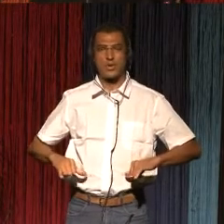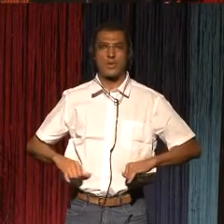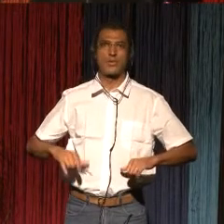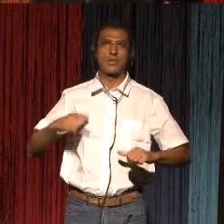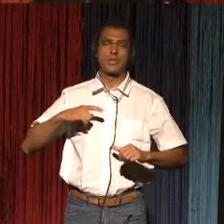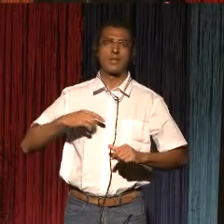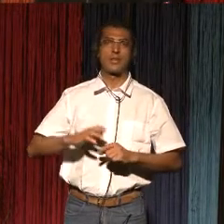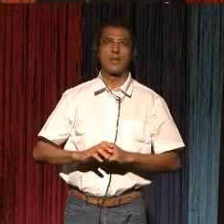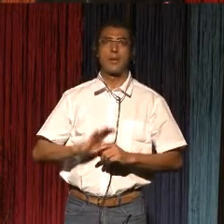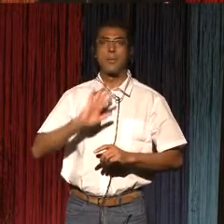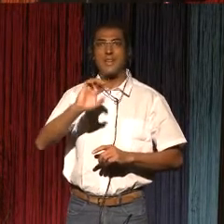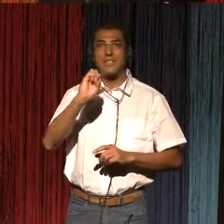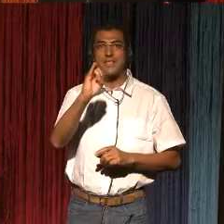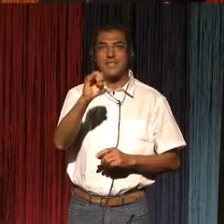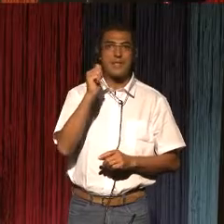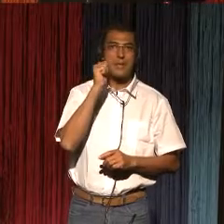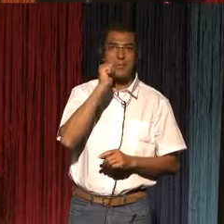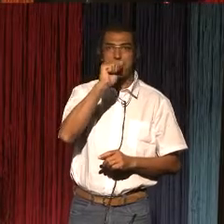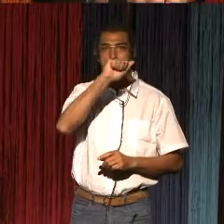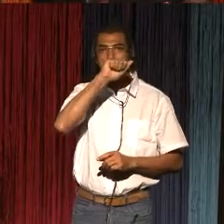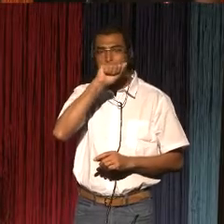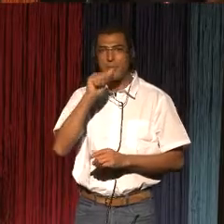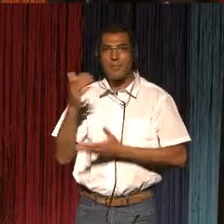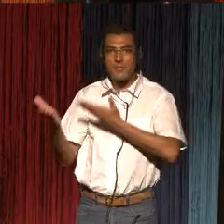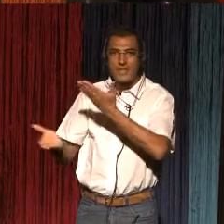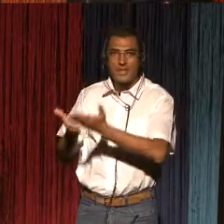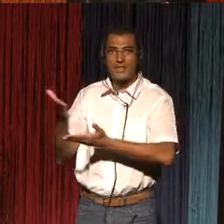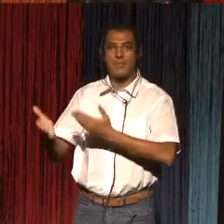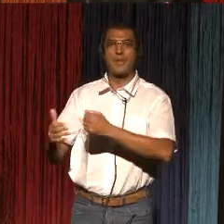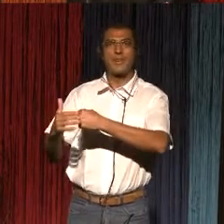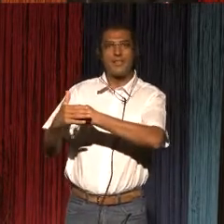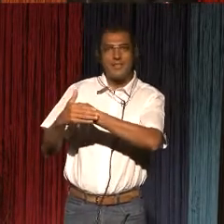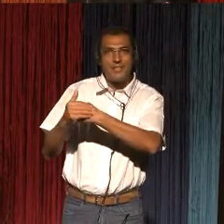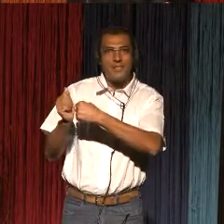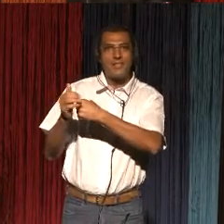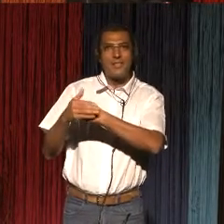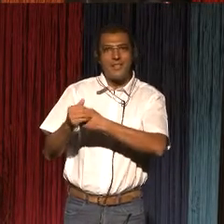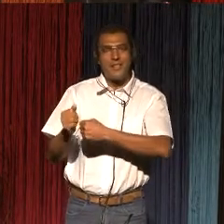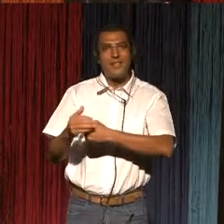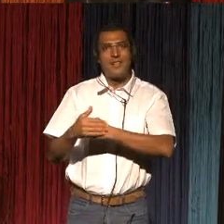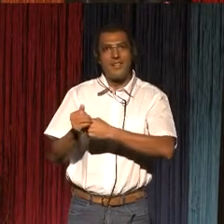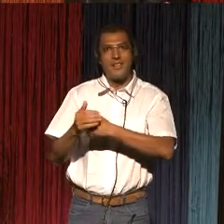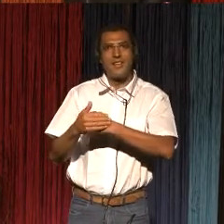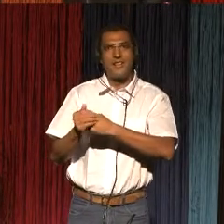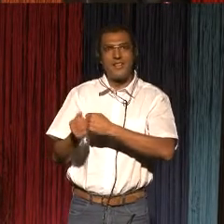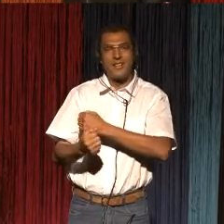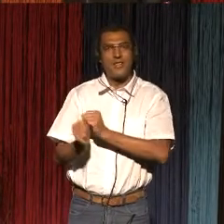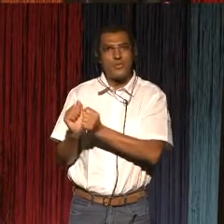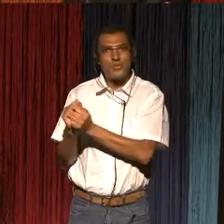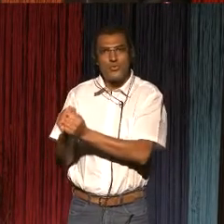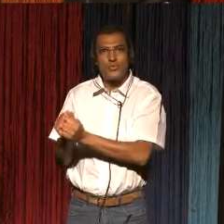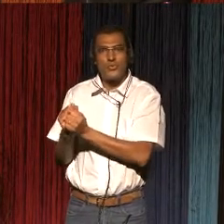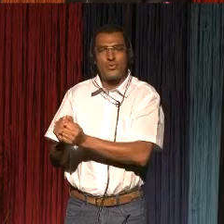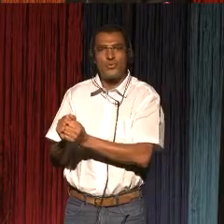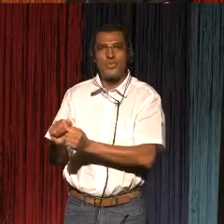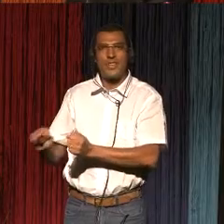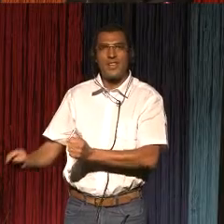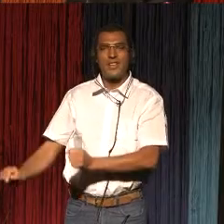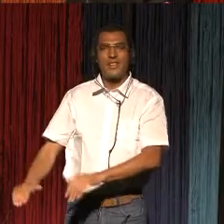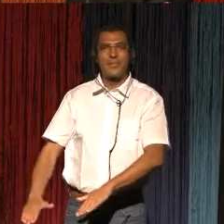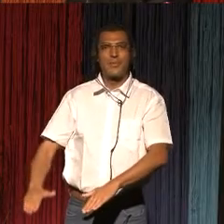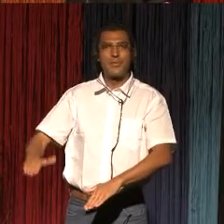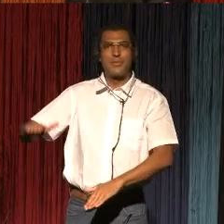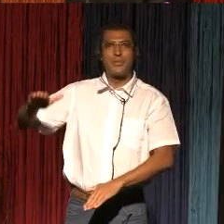consegue superar por completo os efeitos dessas adversidades causadas pelo telômero. Vejam aqui